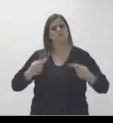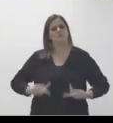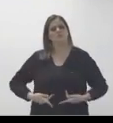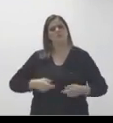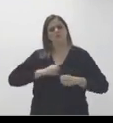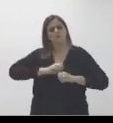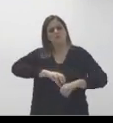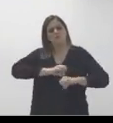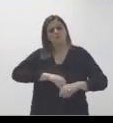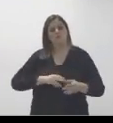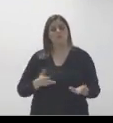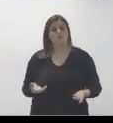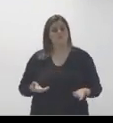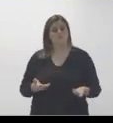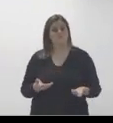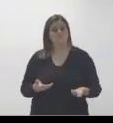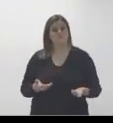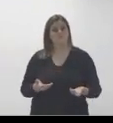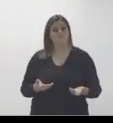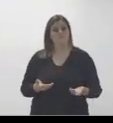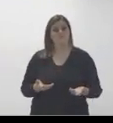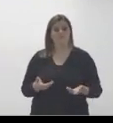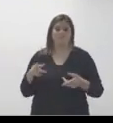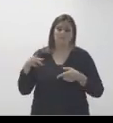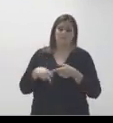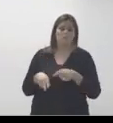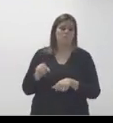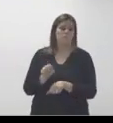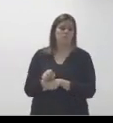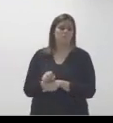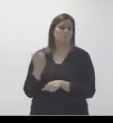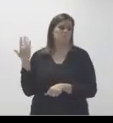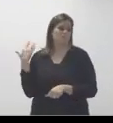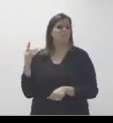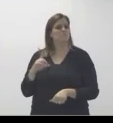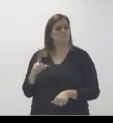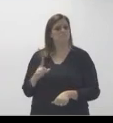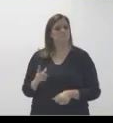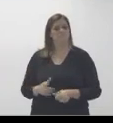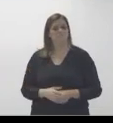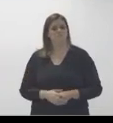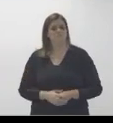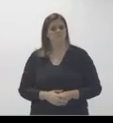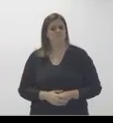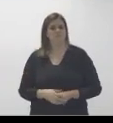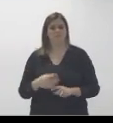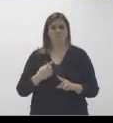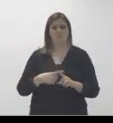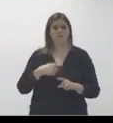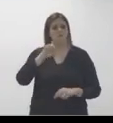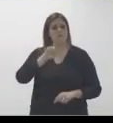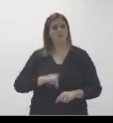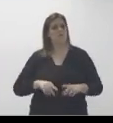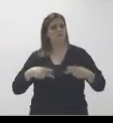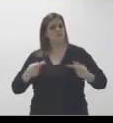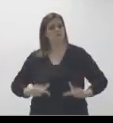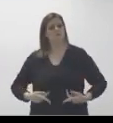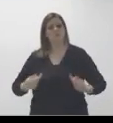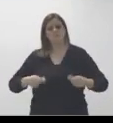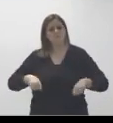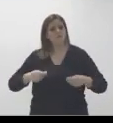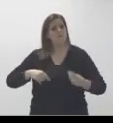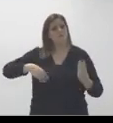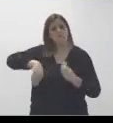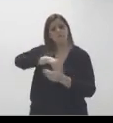constrói toda uma a perspectiva de direitos humanos e como tema na formação no ensino